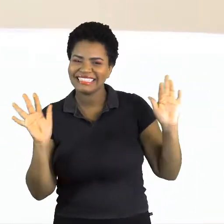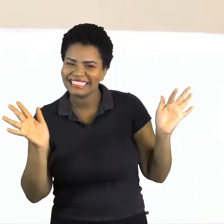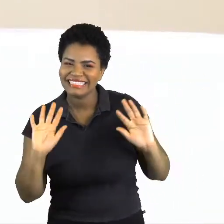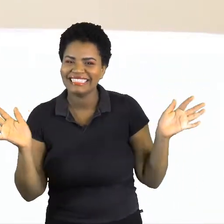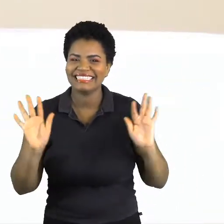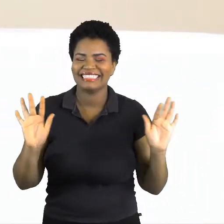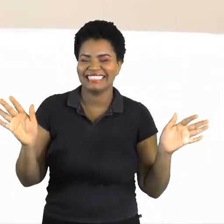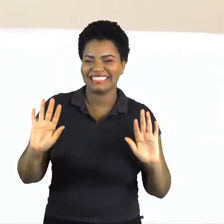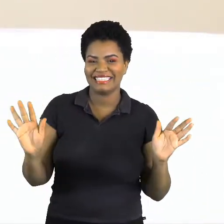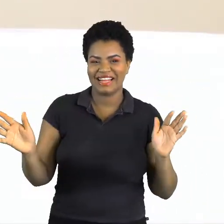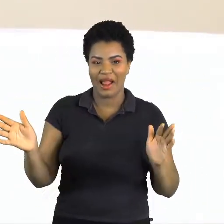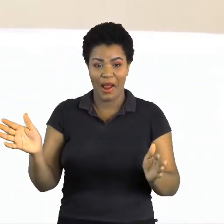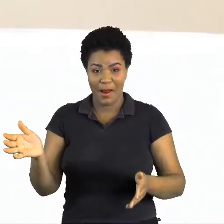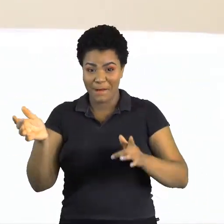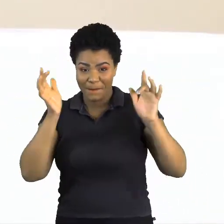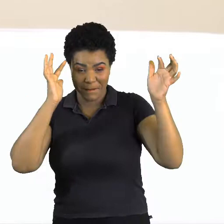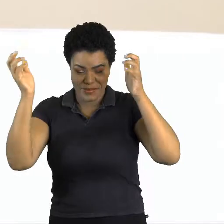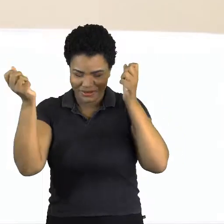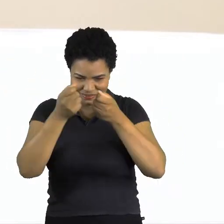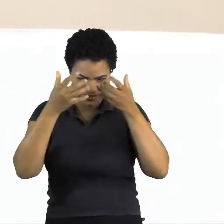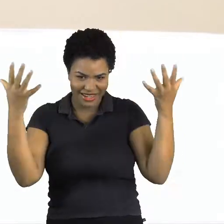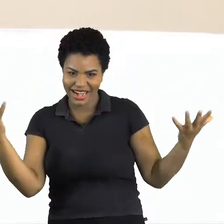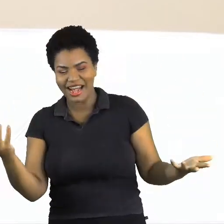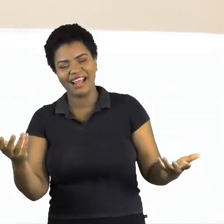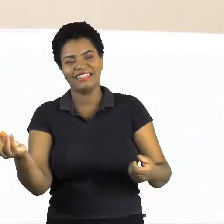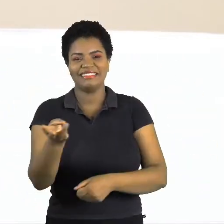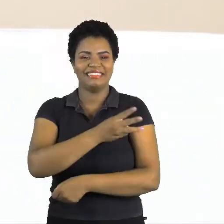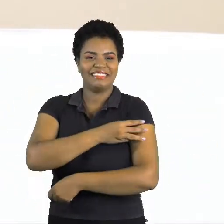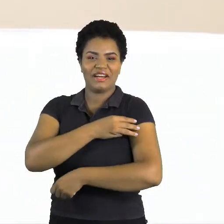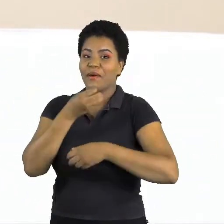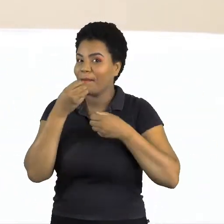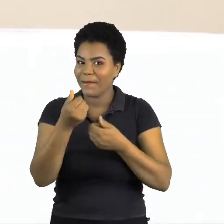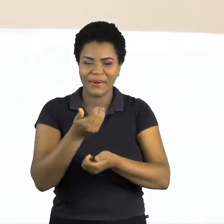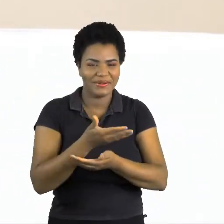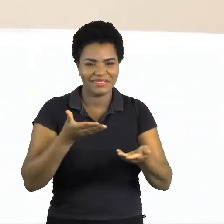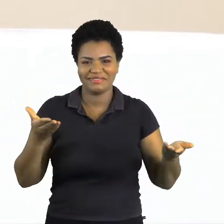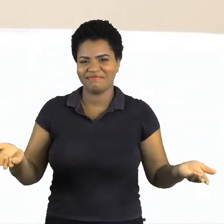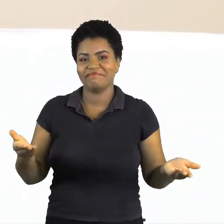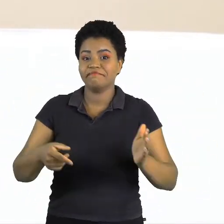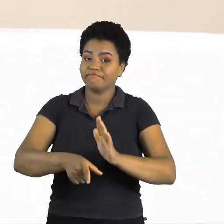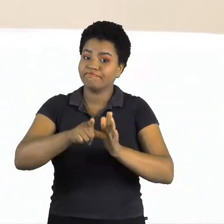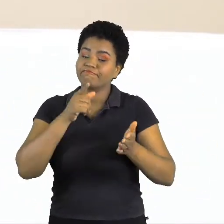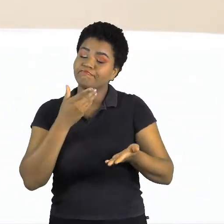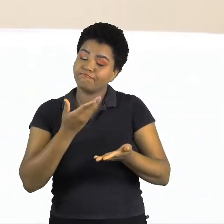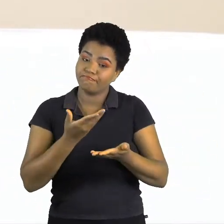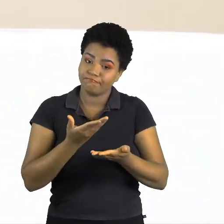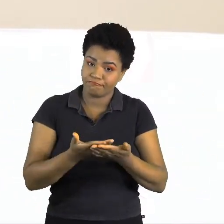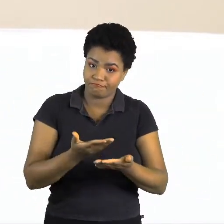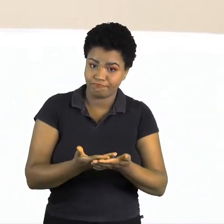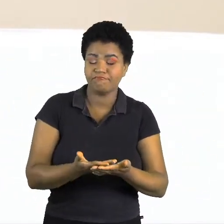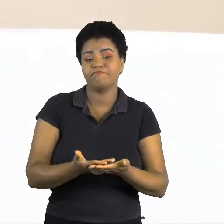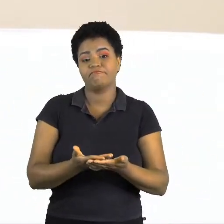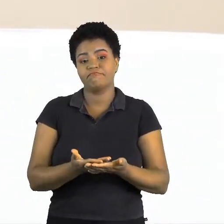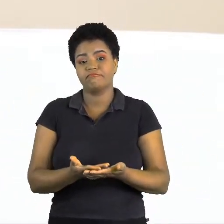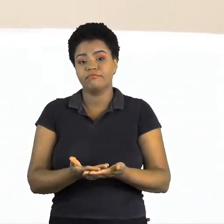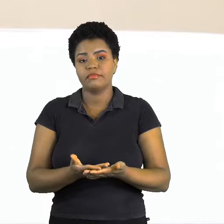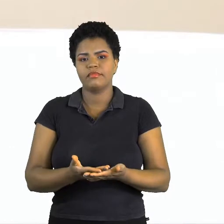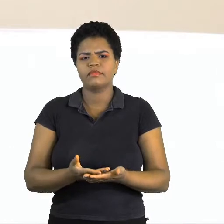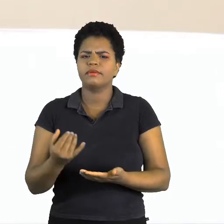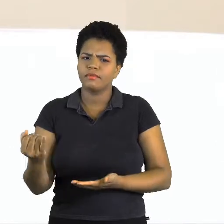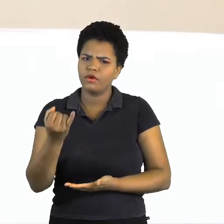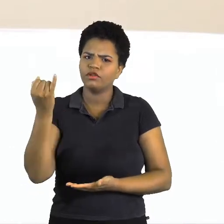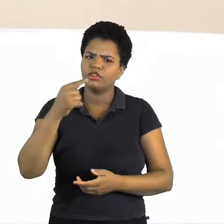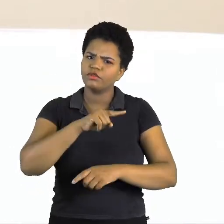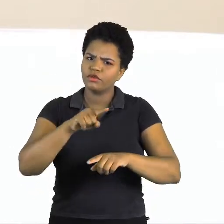Olá, mentes brilhantes do terceiro ano, tudo bem com vocês? Antes de iniciarmos, é fundamental que você já tenha